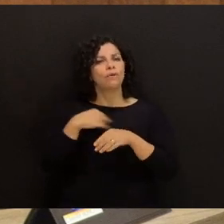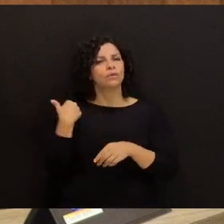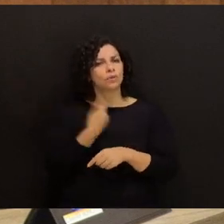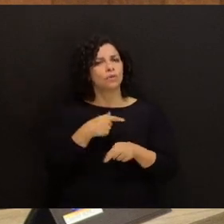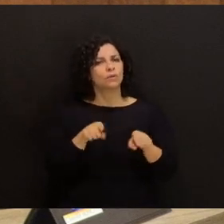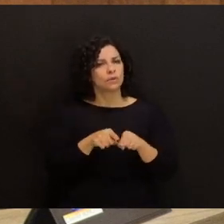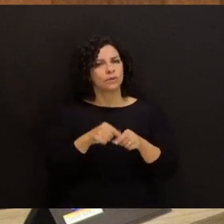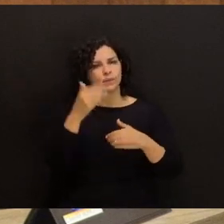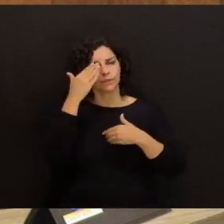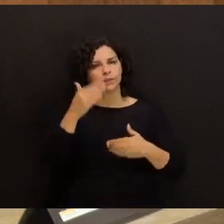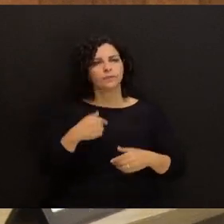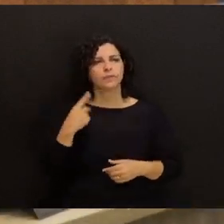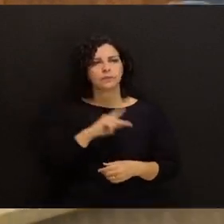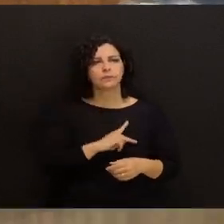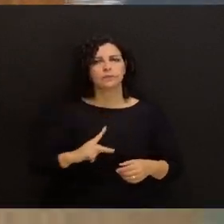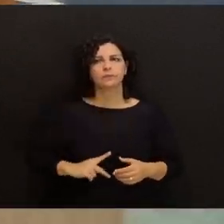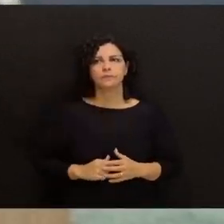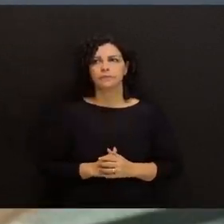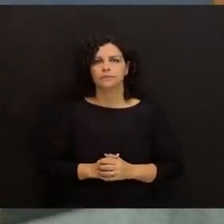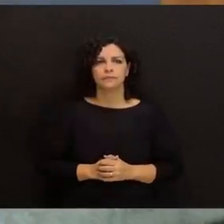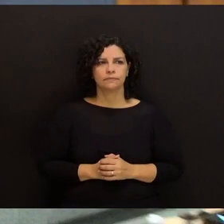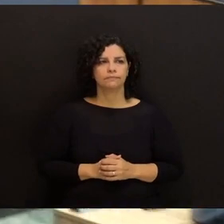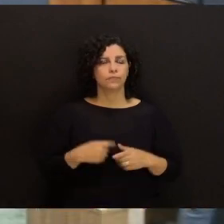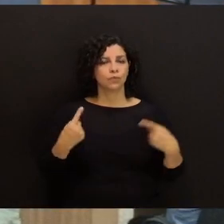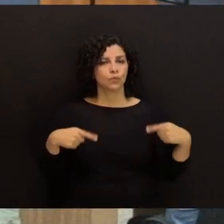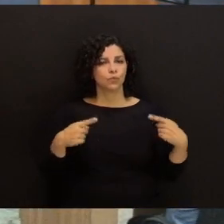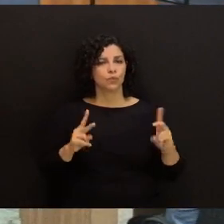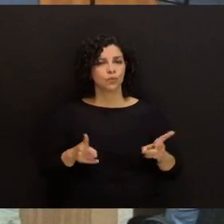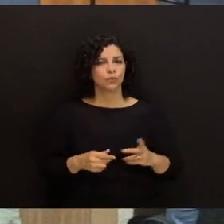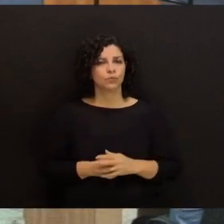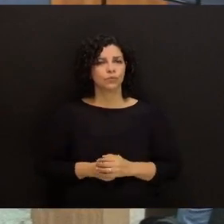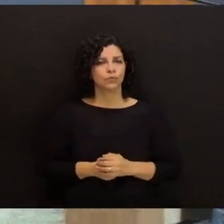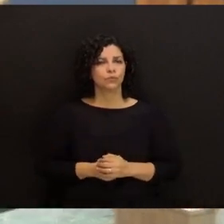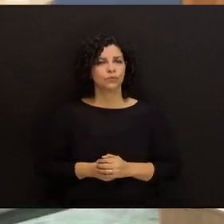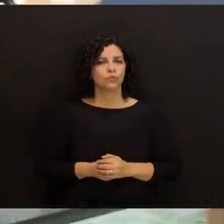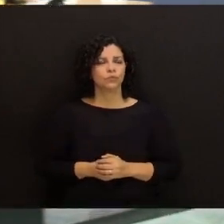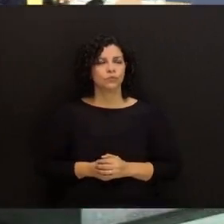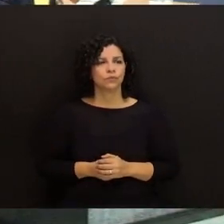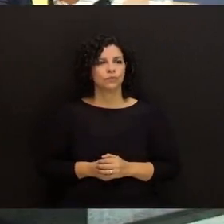obrigado senhor presidente permanece em discussão